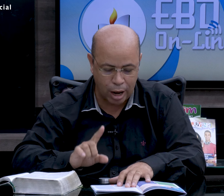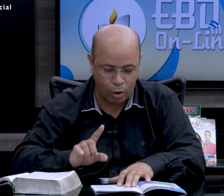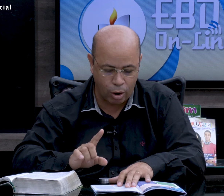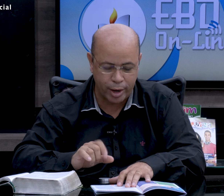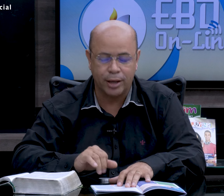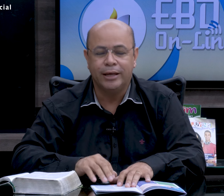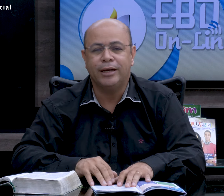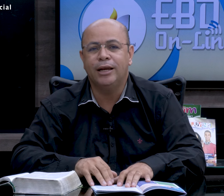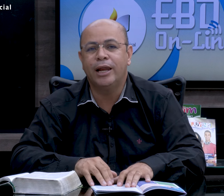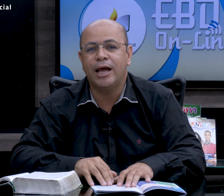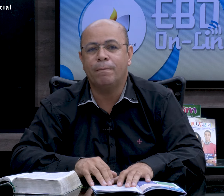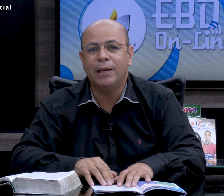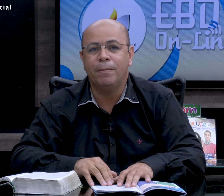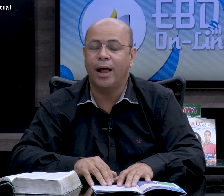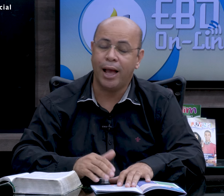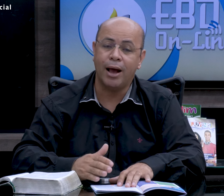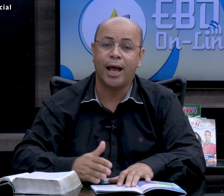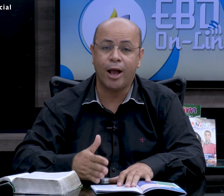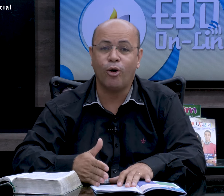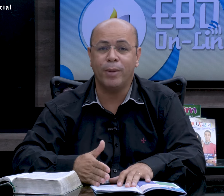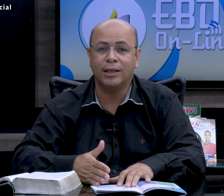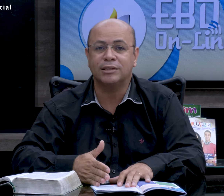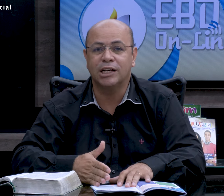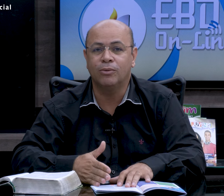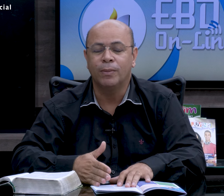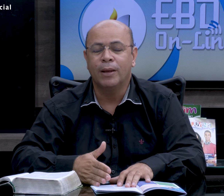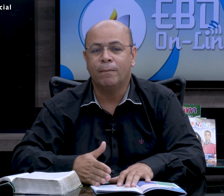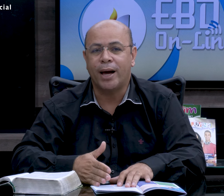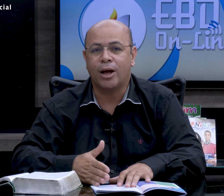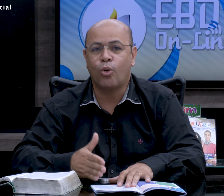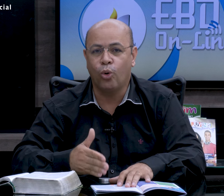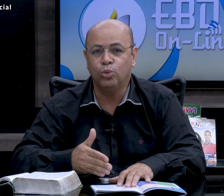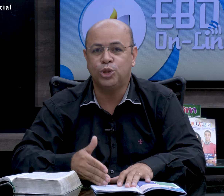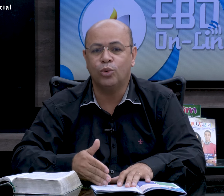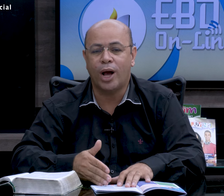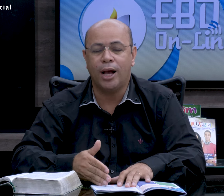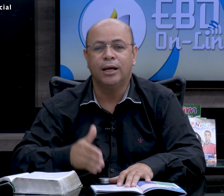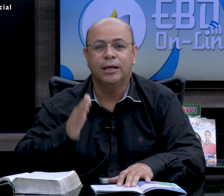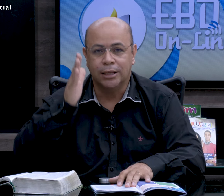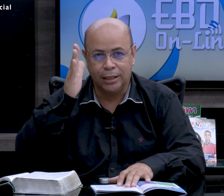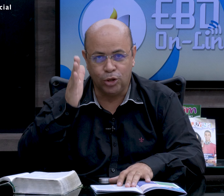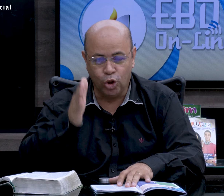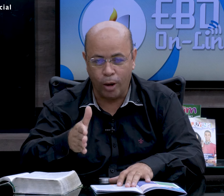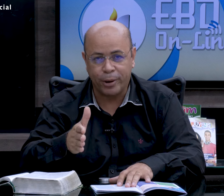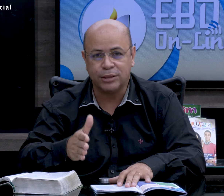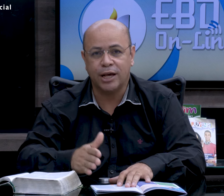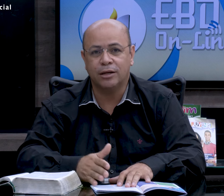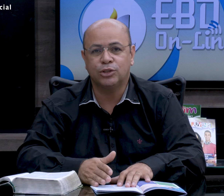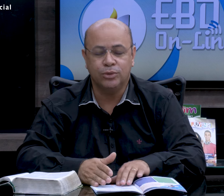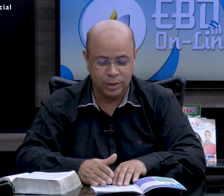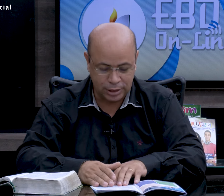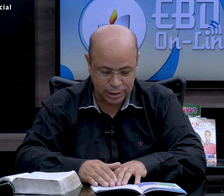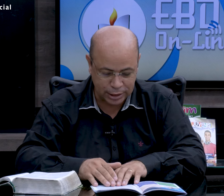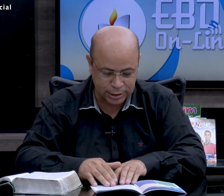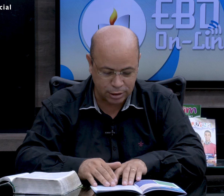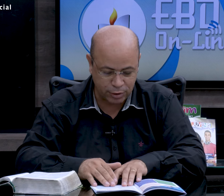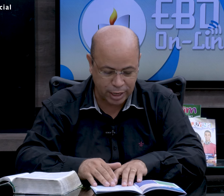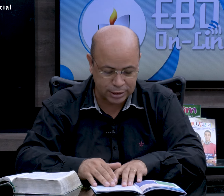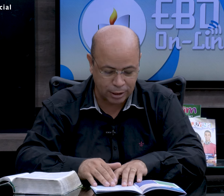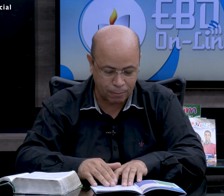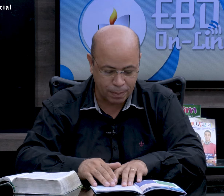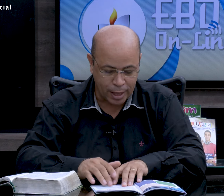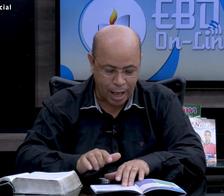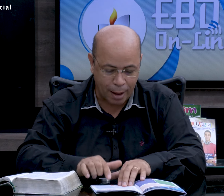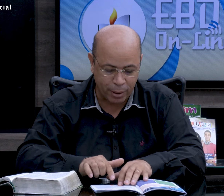vigia ora e lê a Bíblia é a recomendação para continuar no processo de